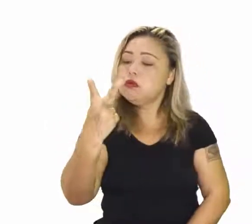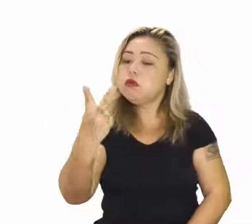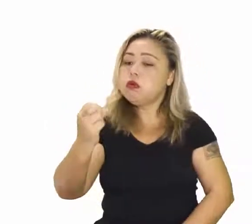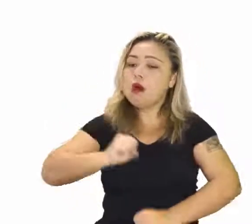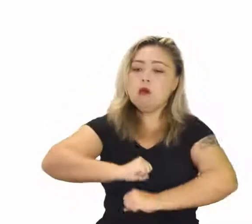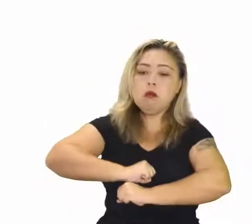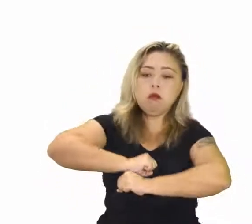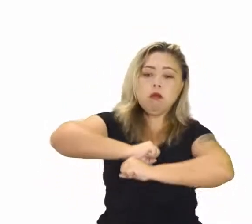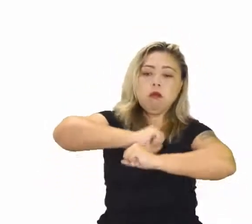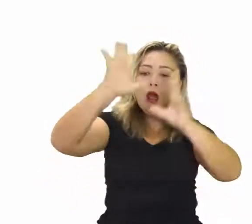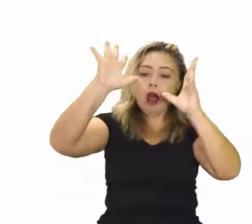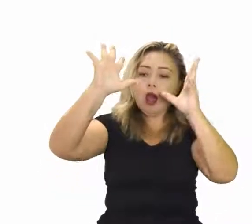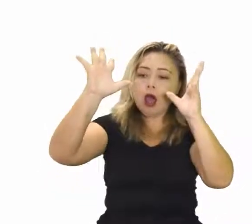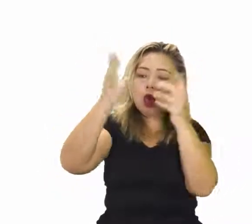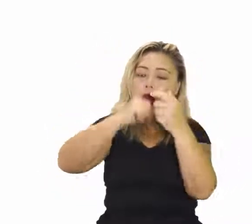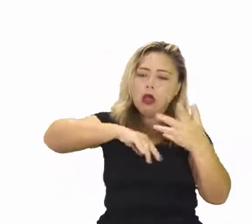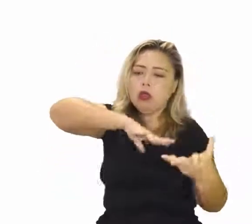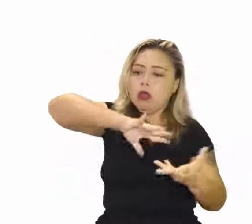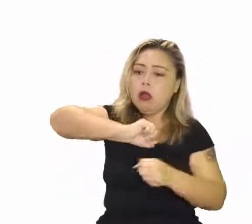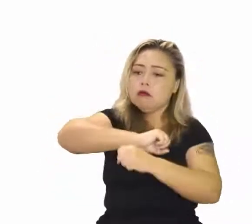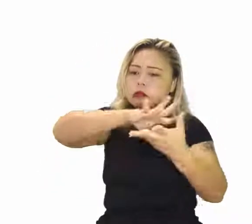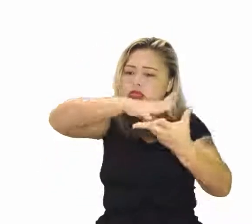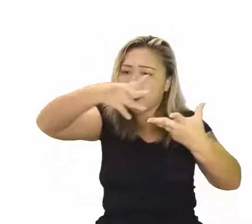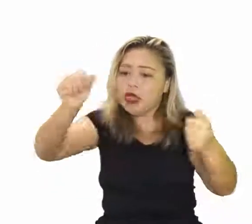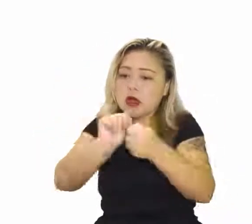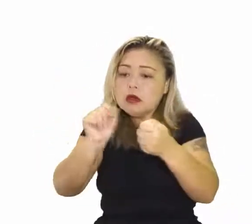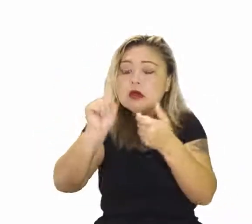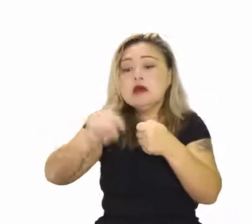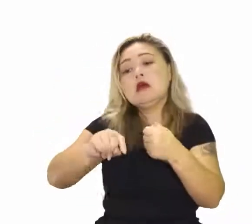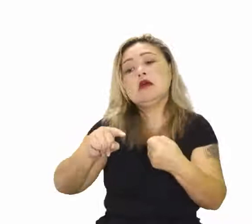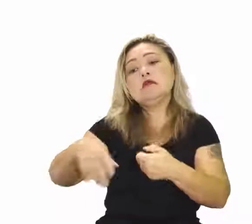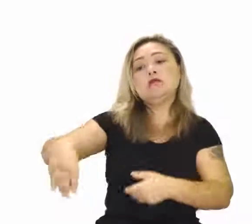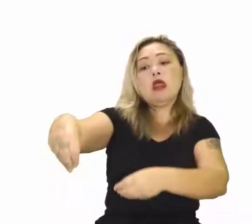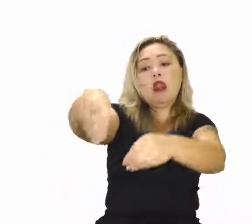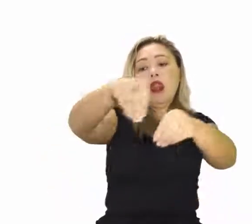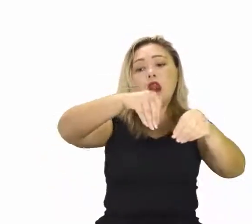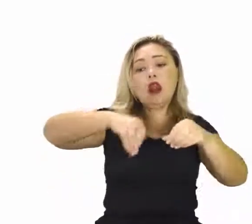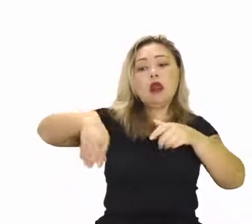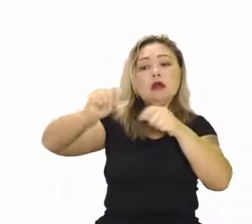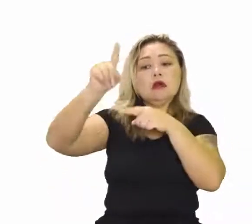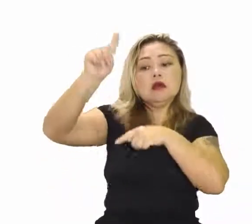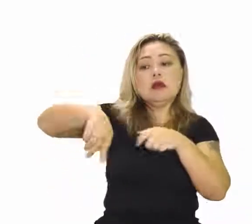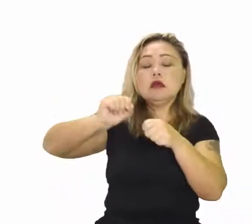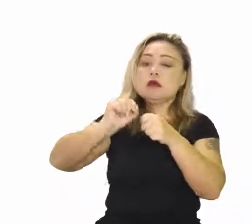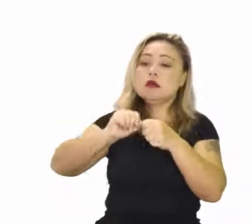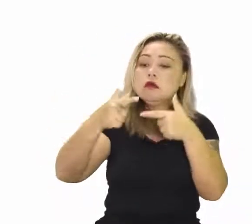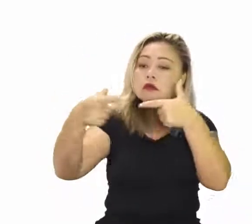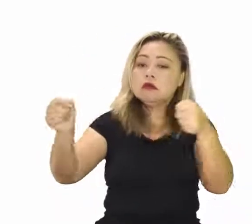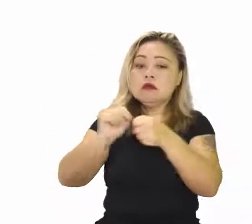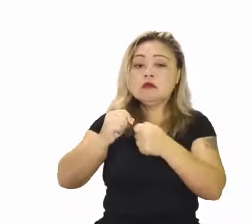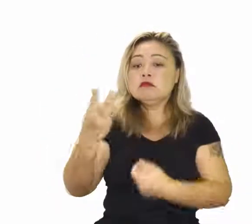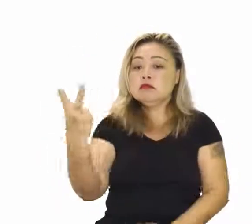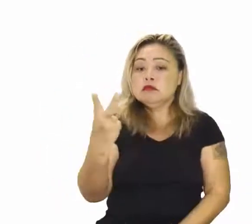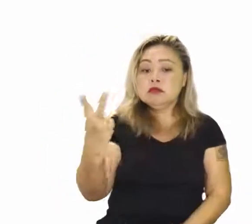em território japonês. Sabe de quem nós estamos falando? De Hiroshima e Nagasaki.